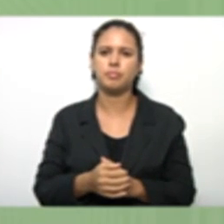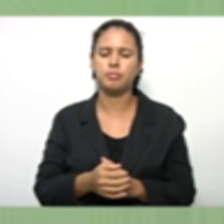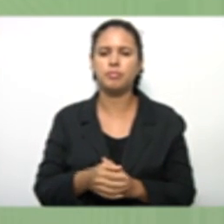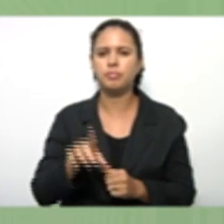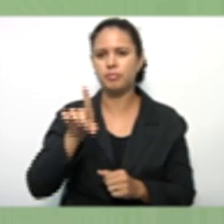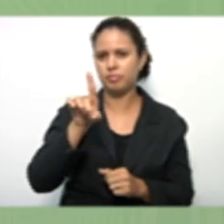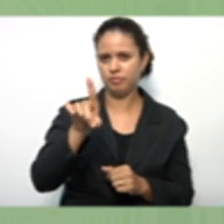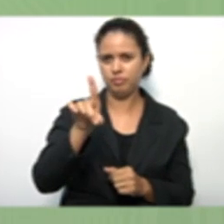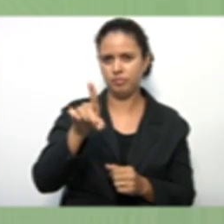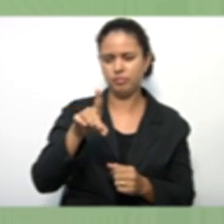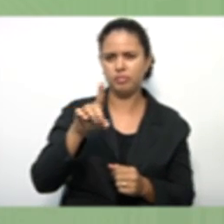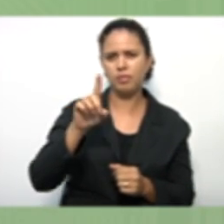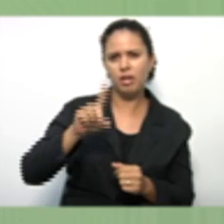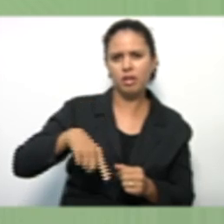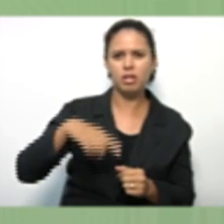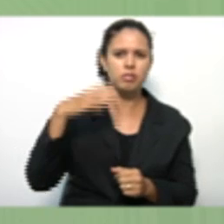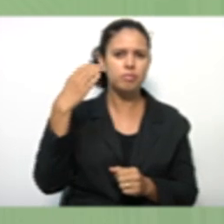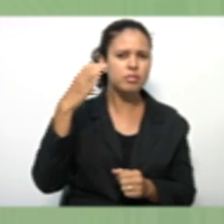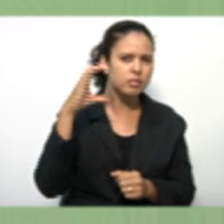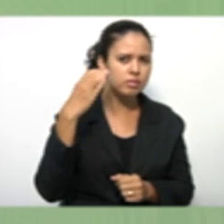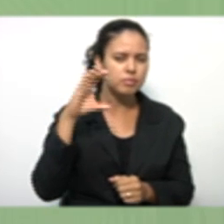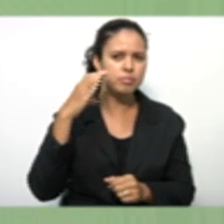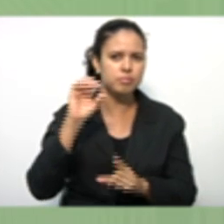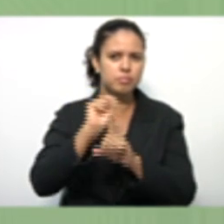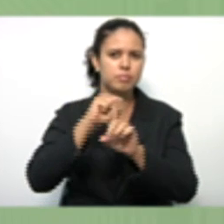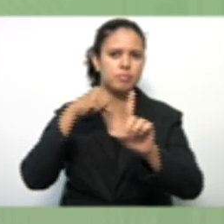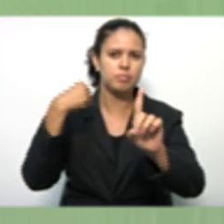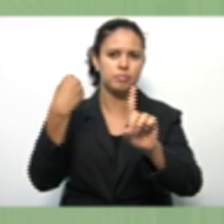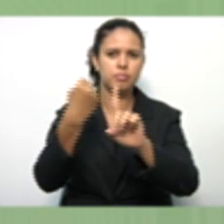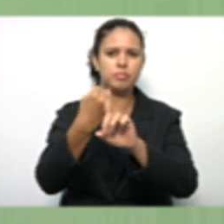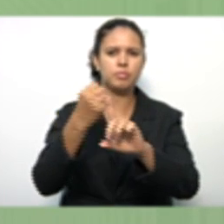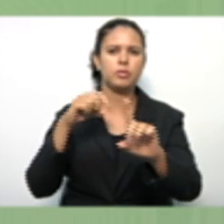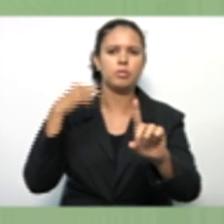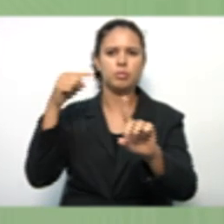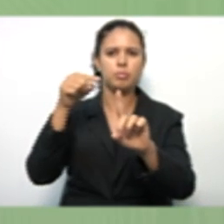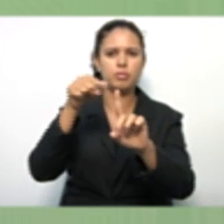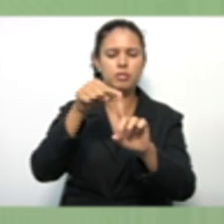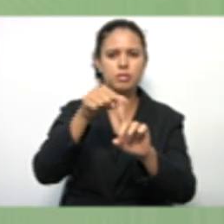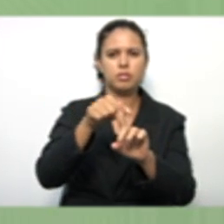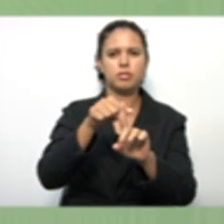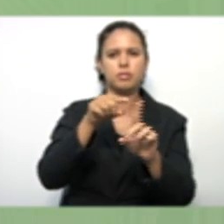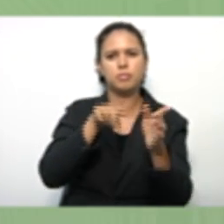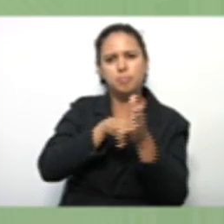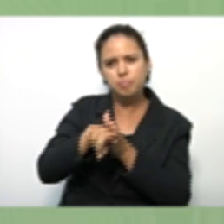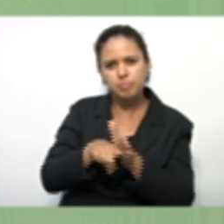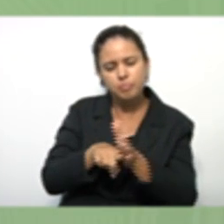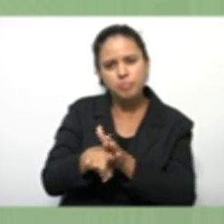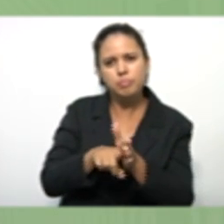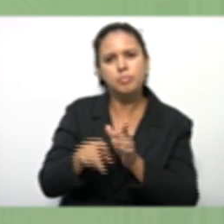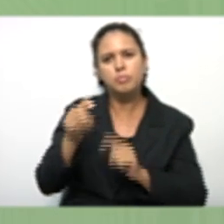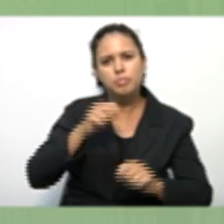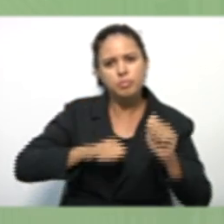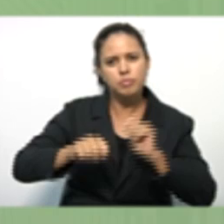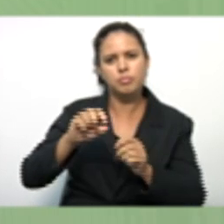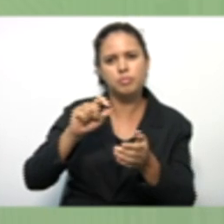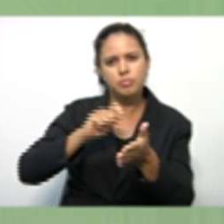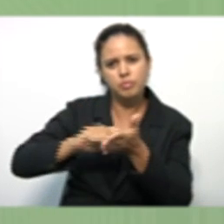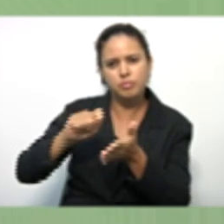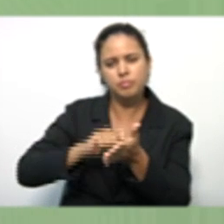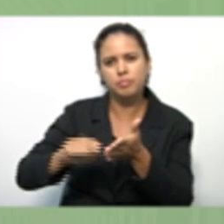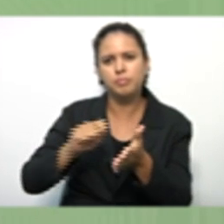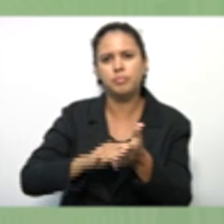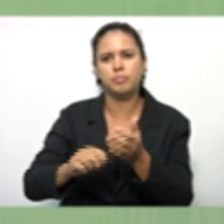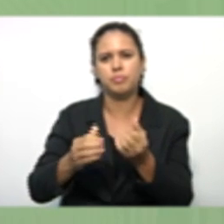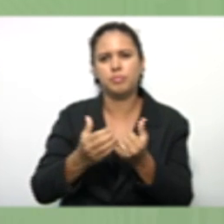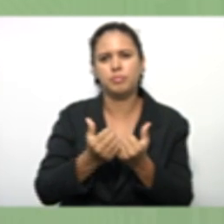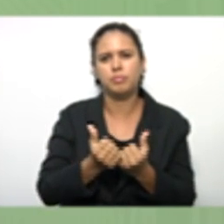D. É uma ciência social e tem por objetivo analisar, controlar, registrar o